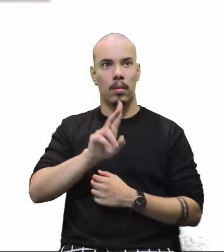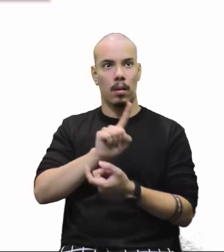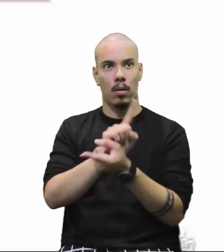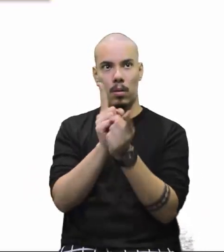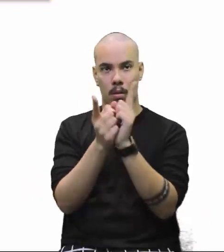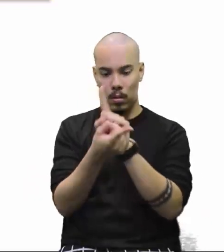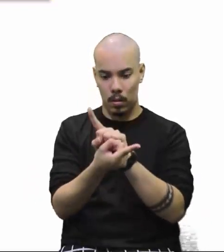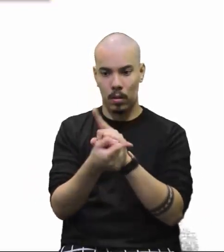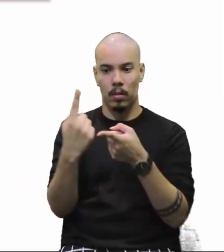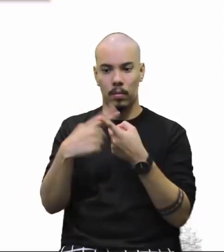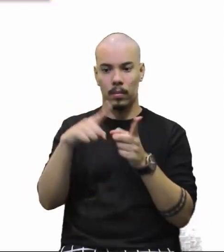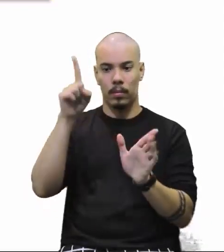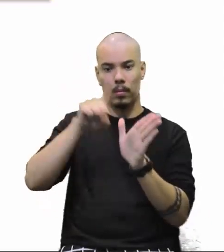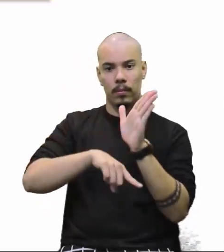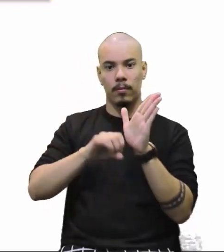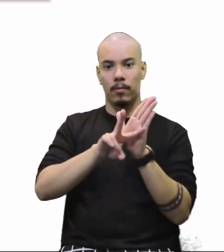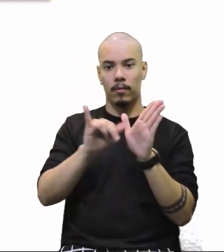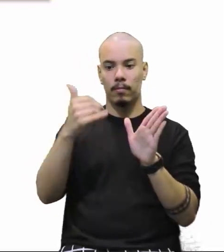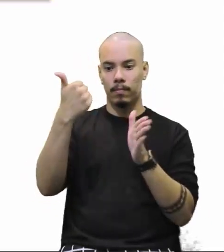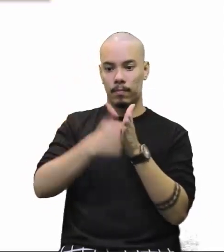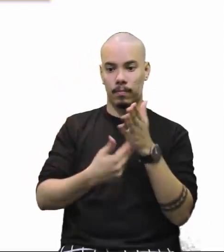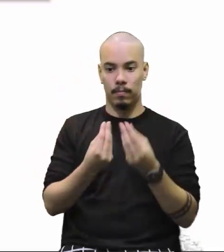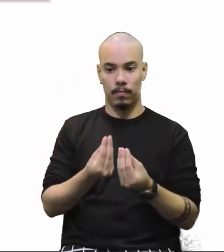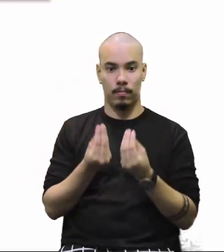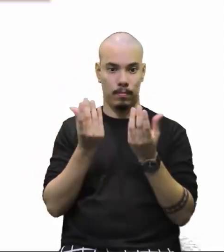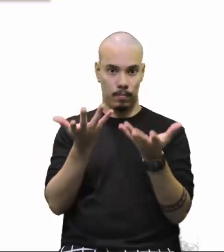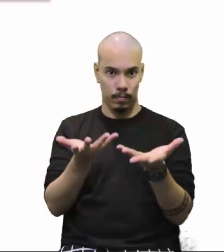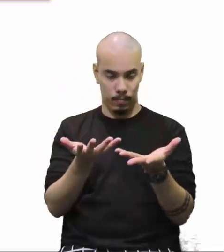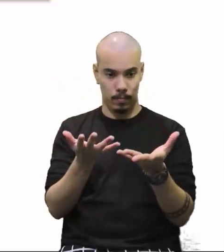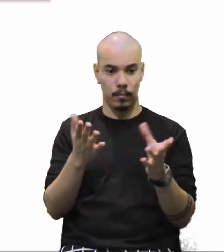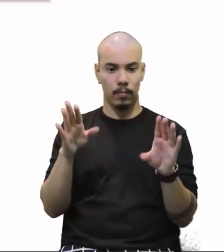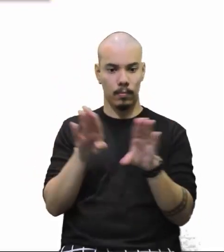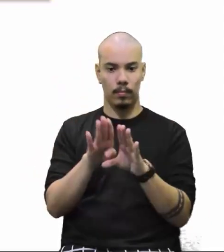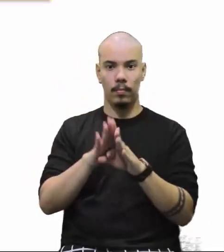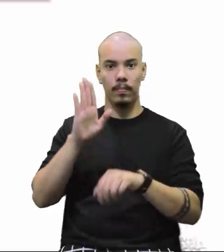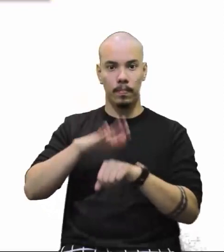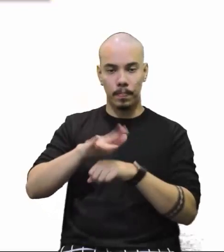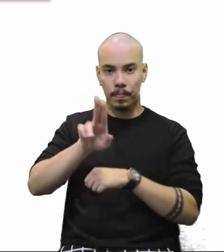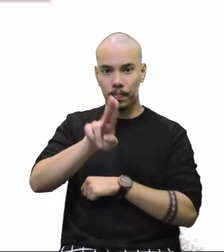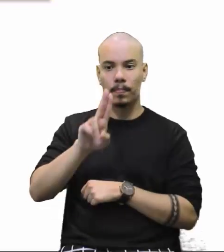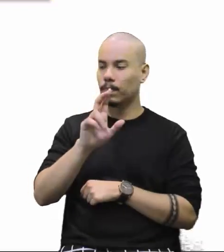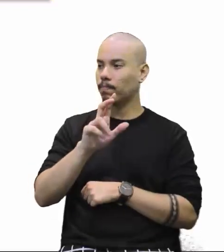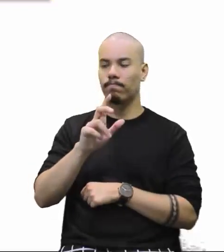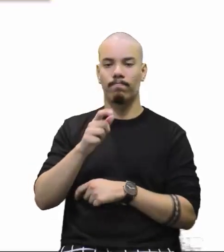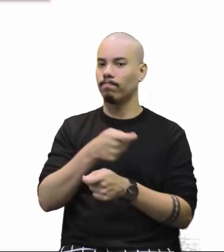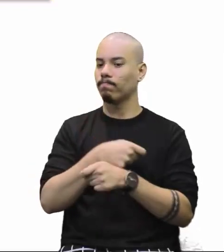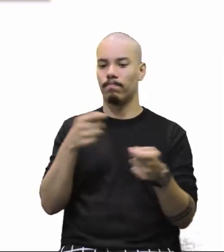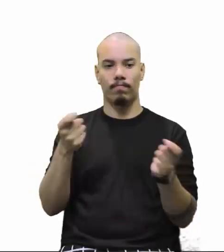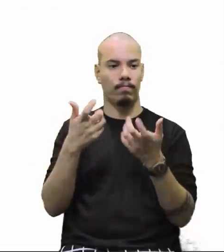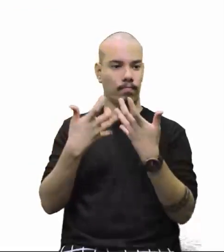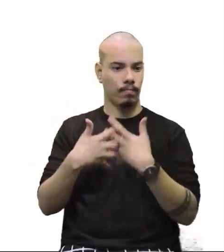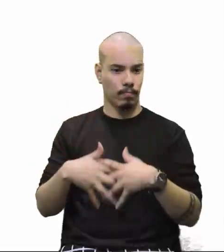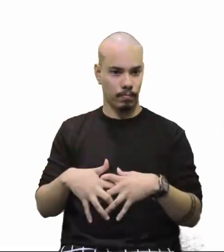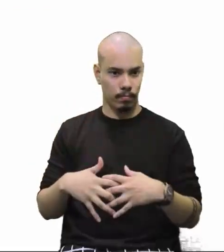do gerador, que é menos, porque ele diminui o que ele entrega. Uhum. E aqui tem que ser mais, senão ele não funciona, né?